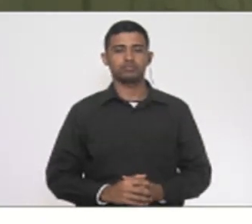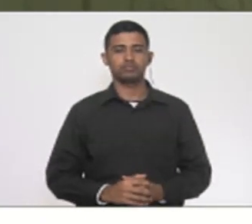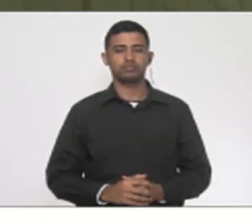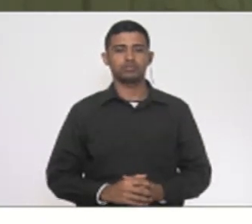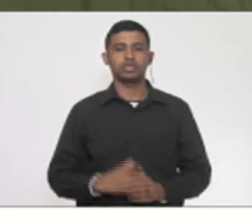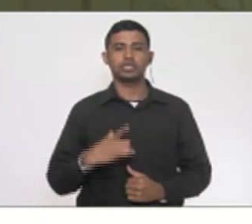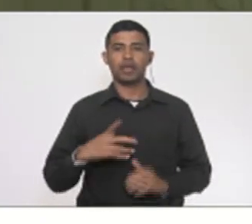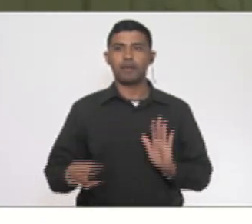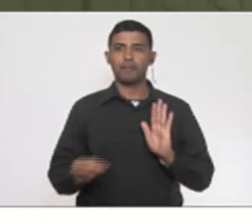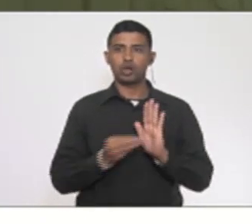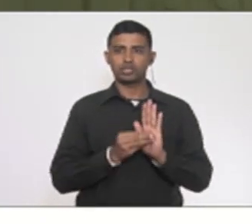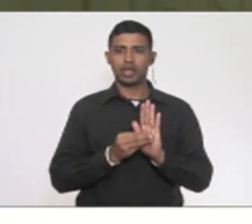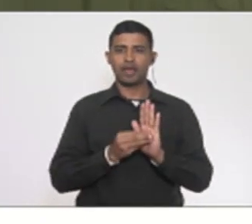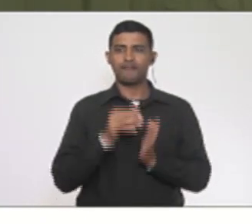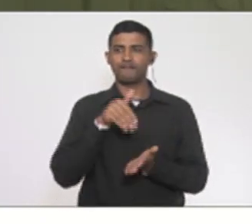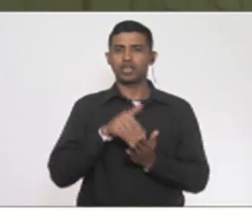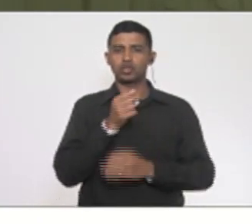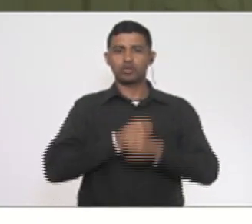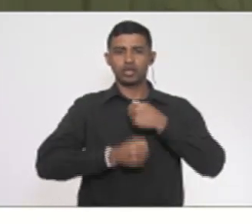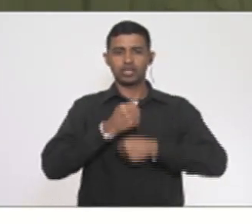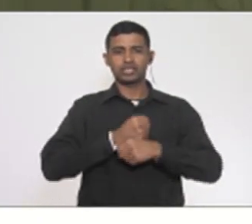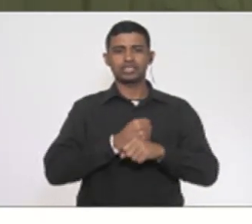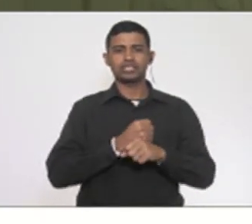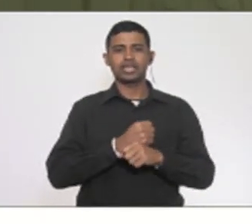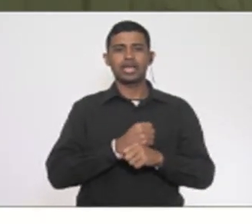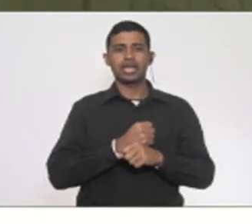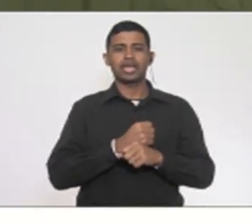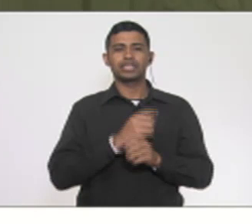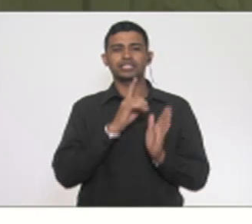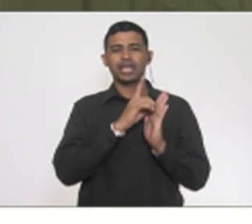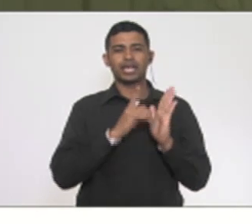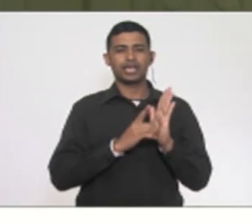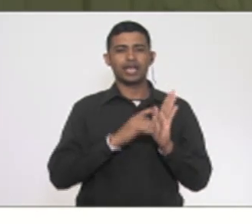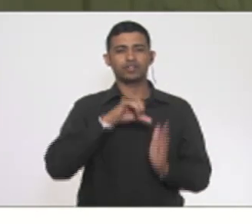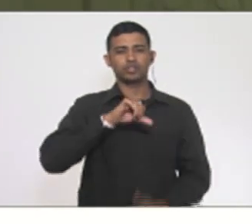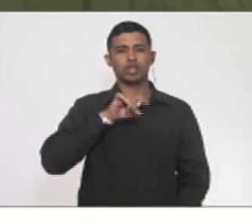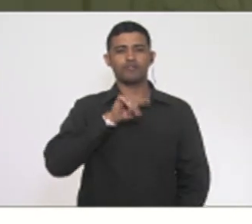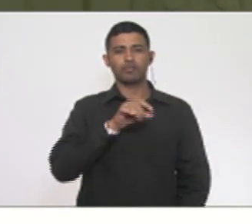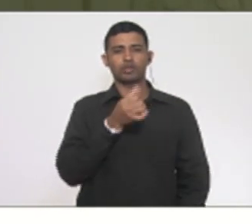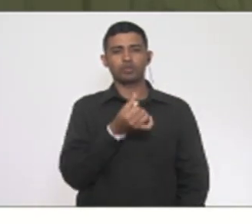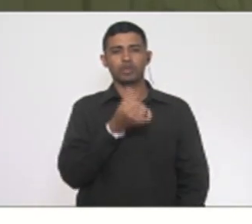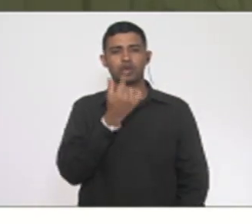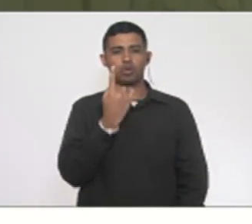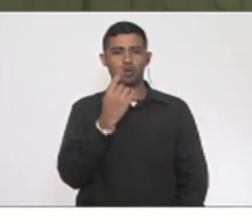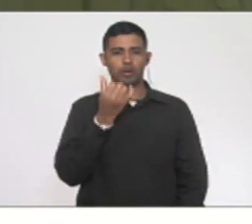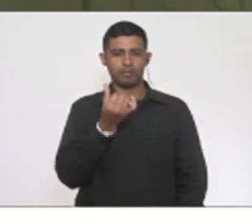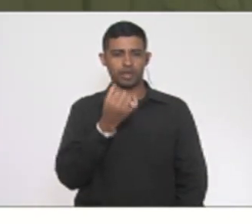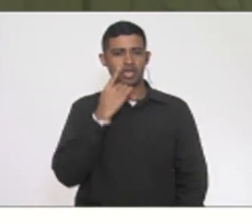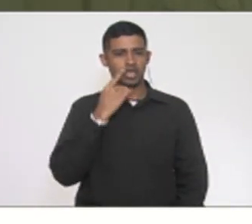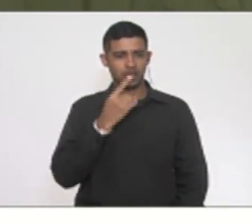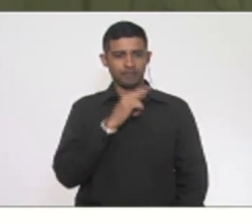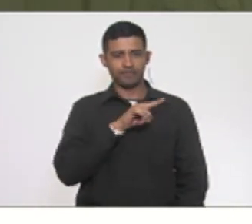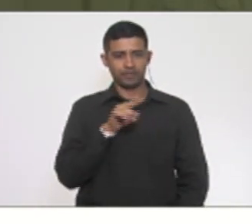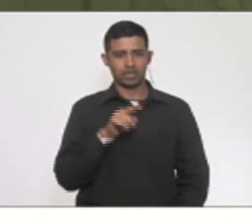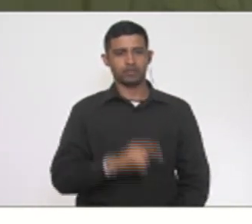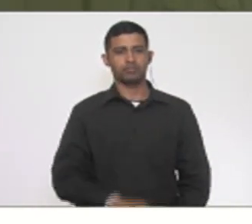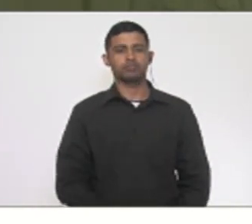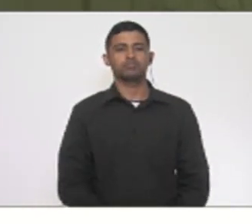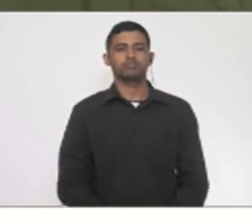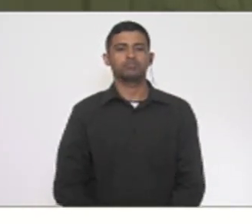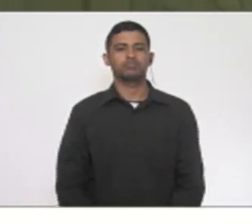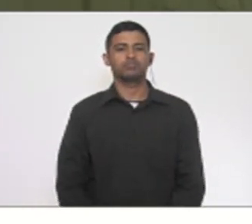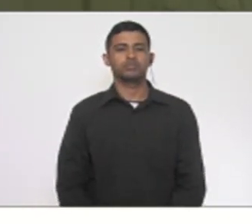publicação do decreto no fim do ano passado, decreto 9616, alterando o decreto regulamentador da Lei do Gás para introduzir o sistema de transporte,